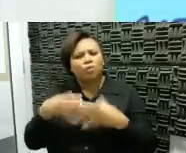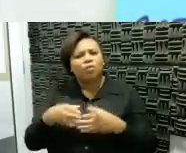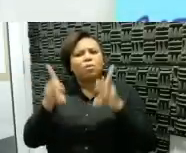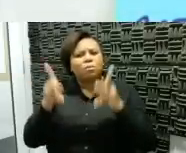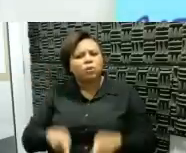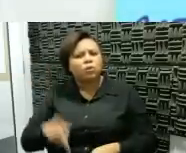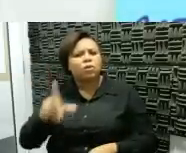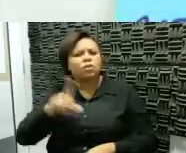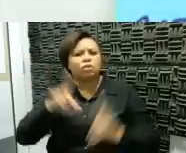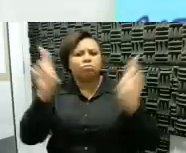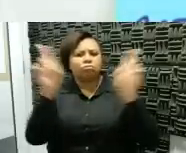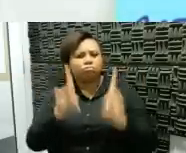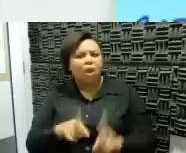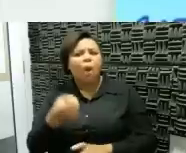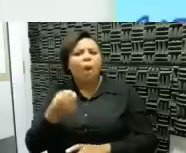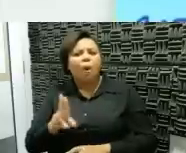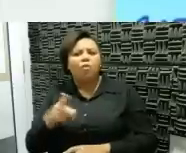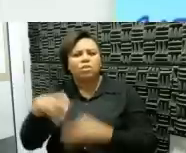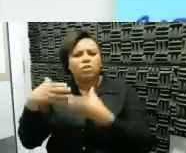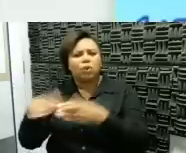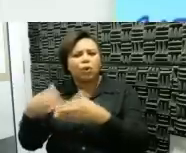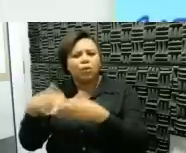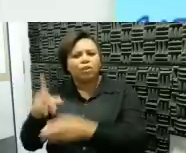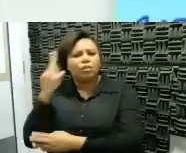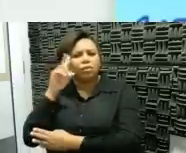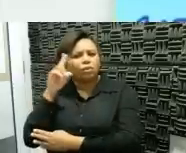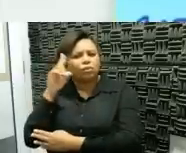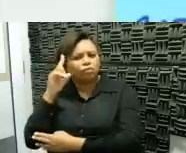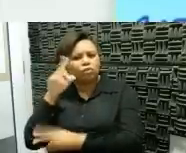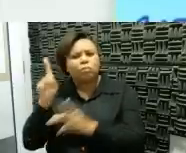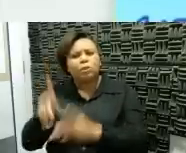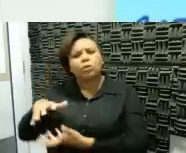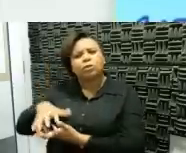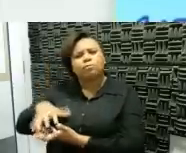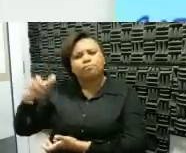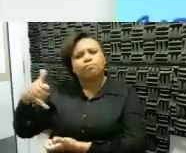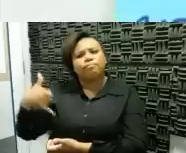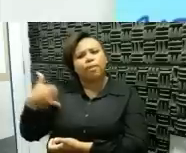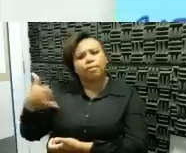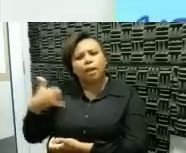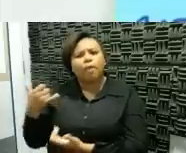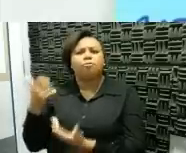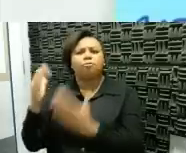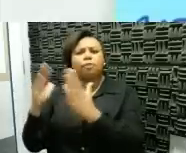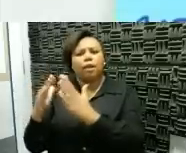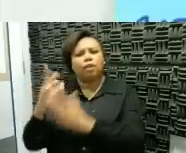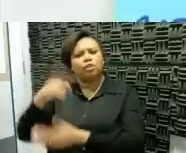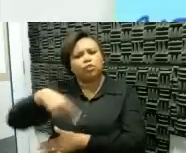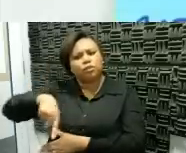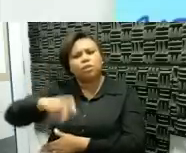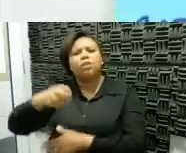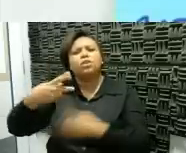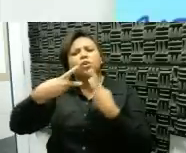vocês convivem diariamente com algum idoso eh na casa de vocês ou visitam regularmente a vó